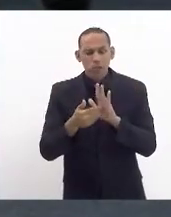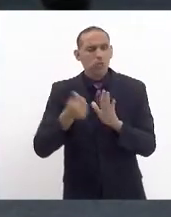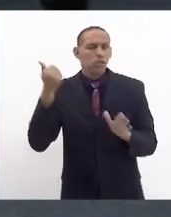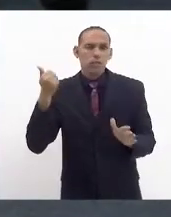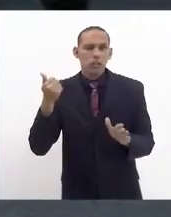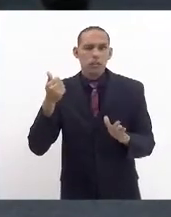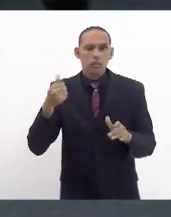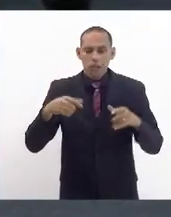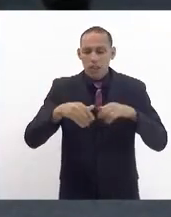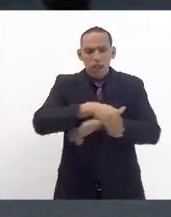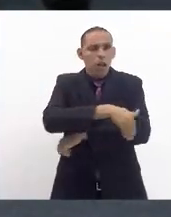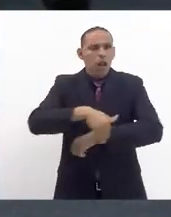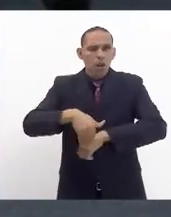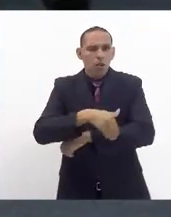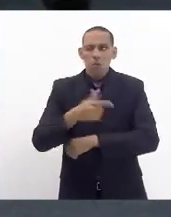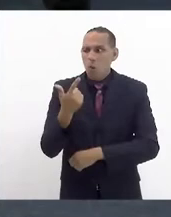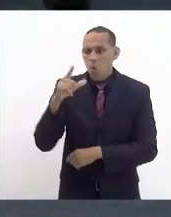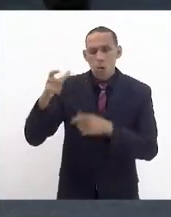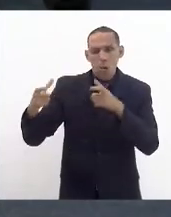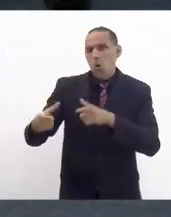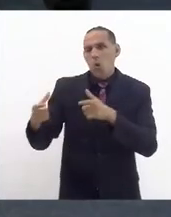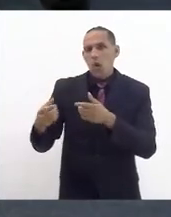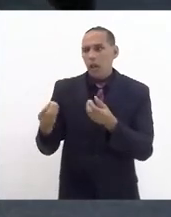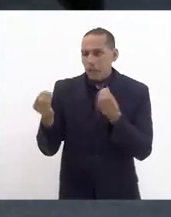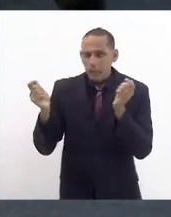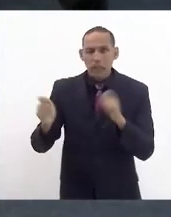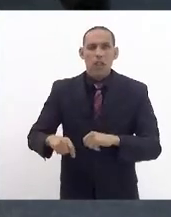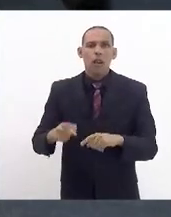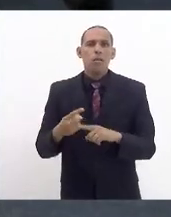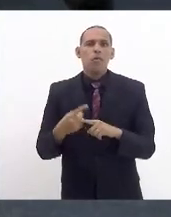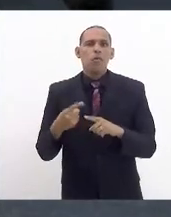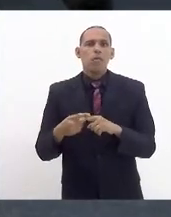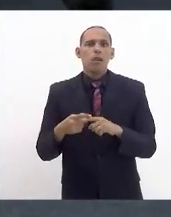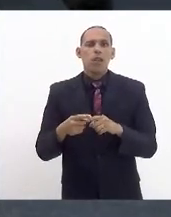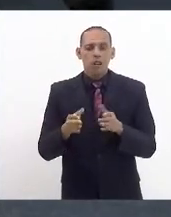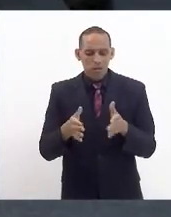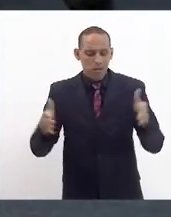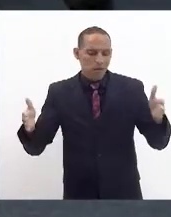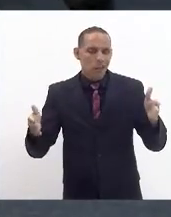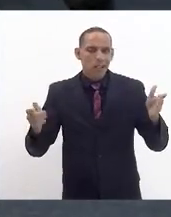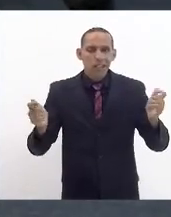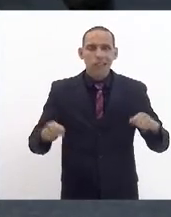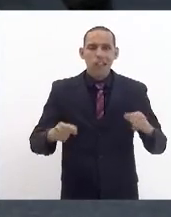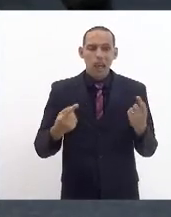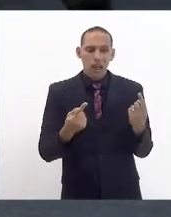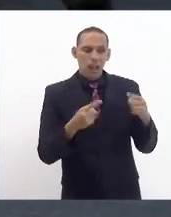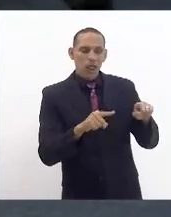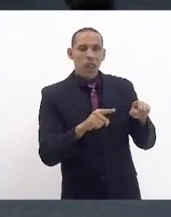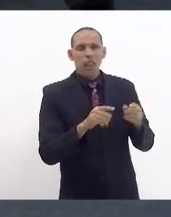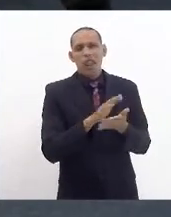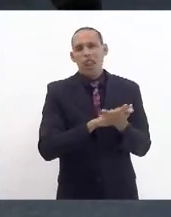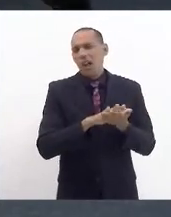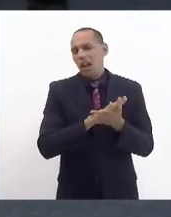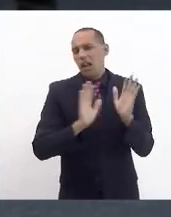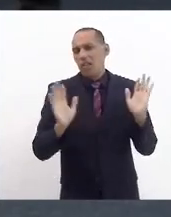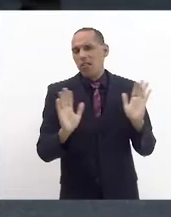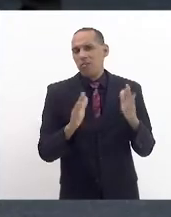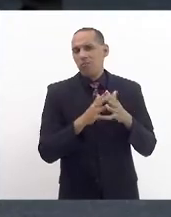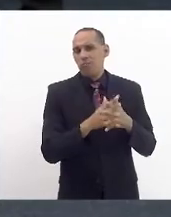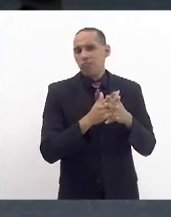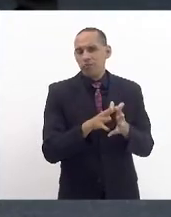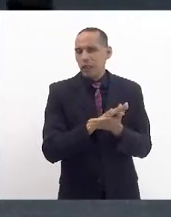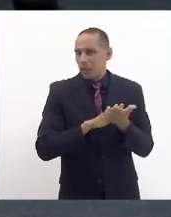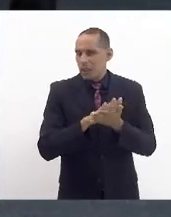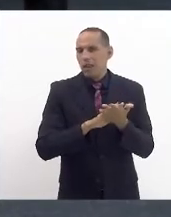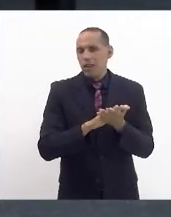da Intendente, que levasse para algum local que tenha um espaço onde a gente não atrapalhe as pessoas a levarem o pão de cada dia para dentro de casa.